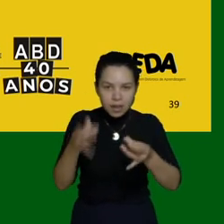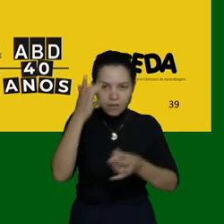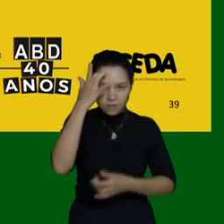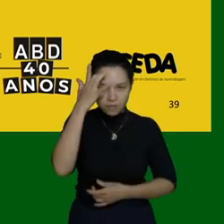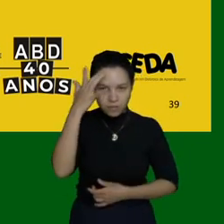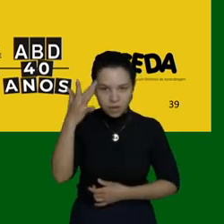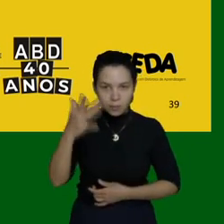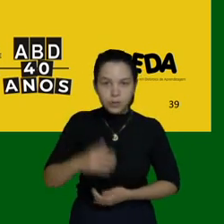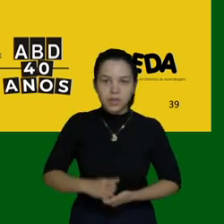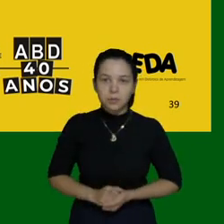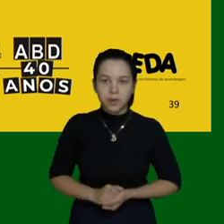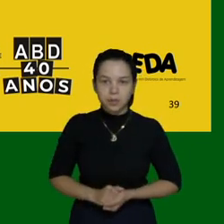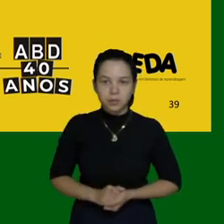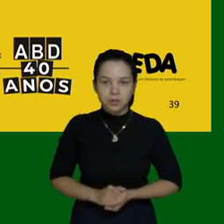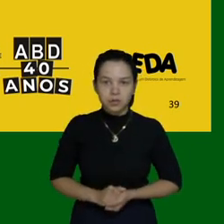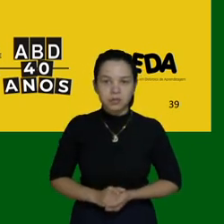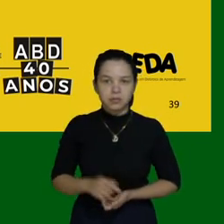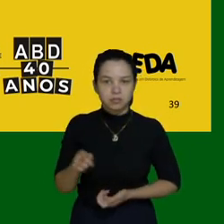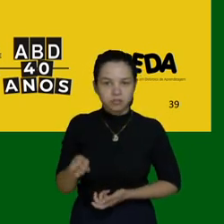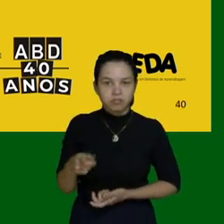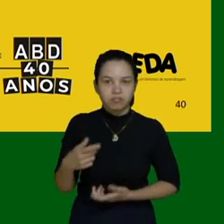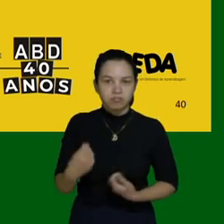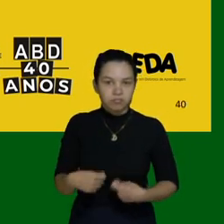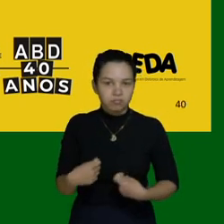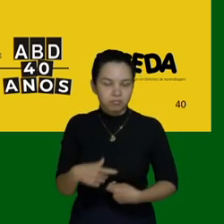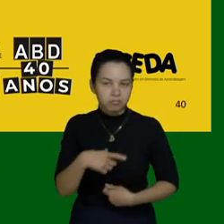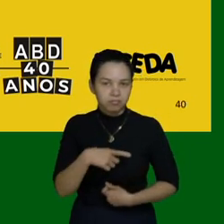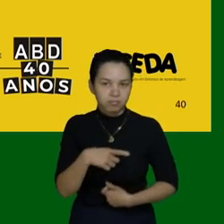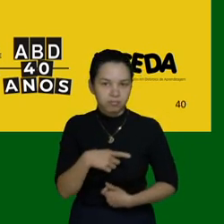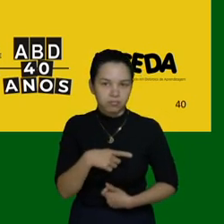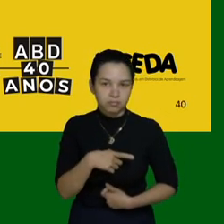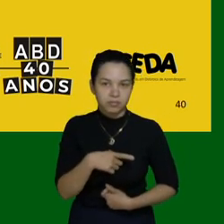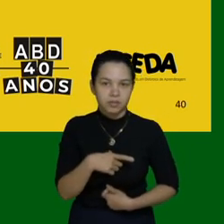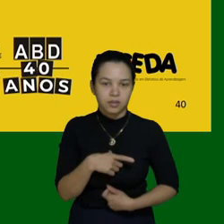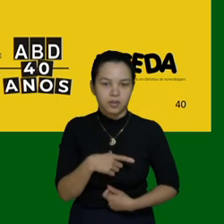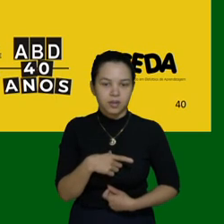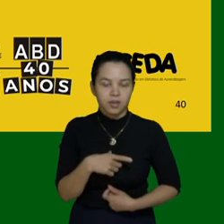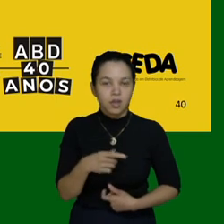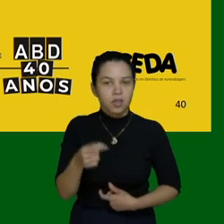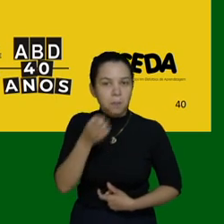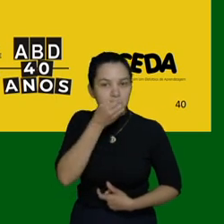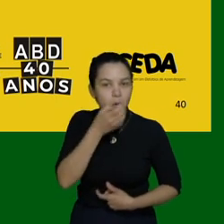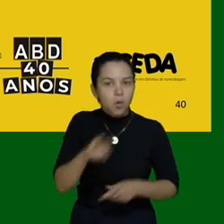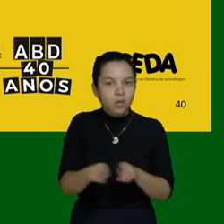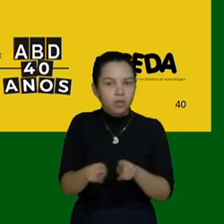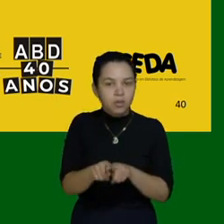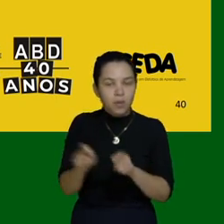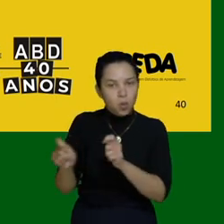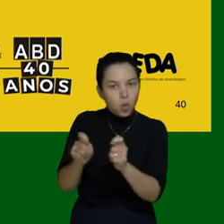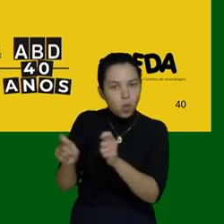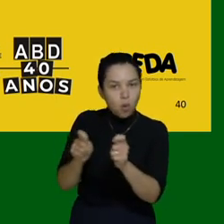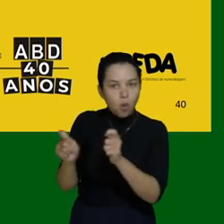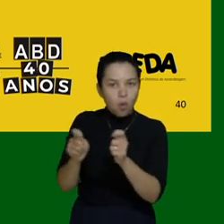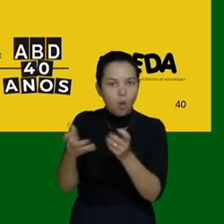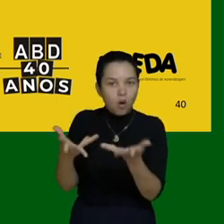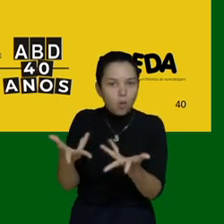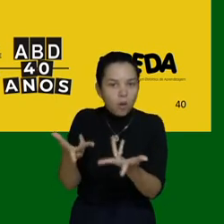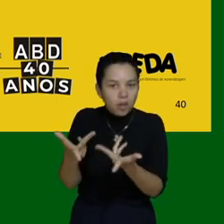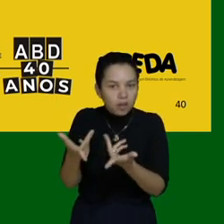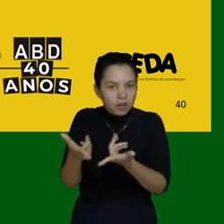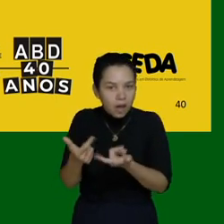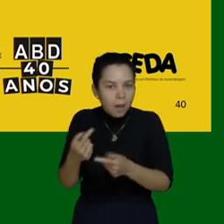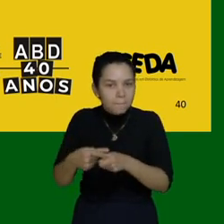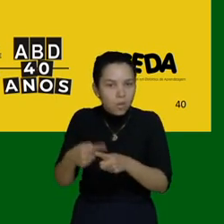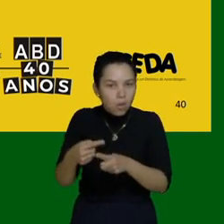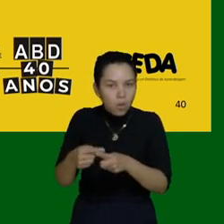profissões que pedem essa habilidade eles são bons para controle de qualidade até por serem bastante